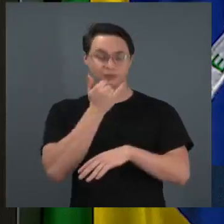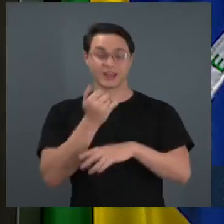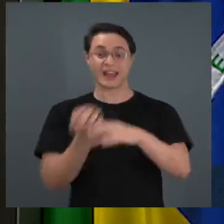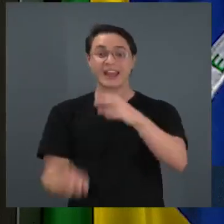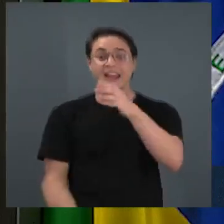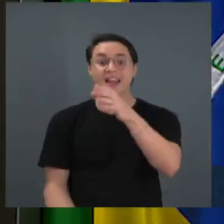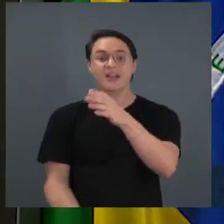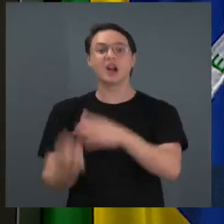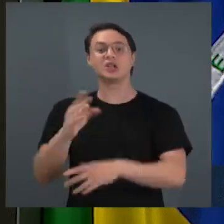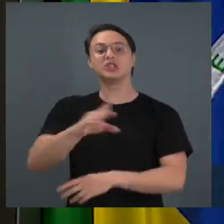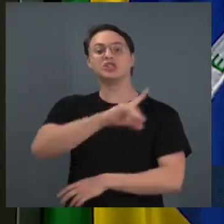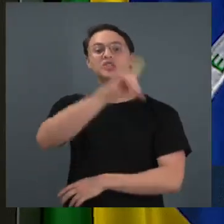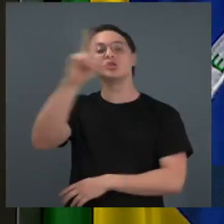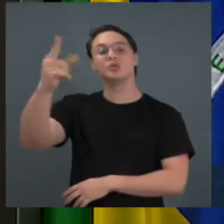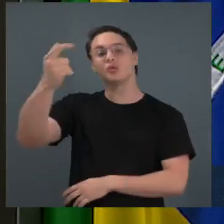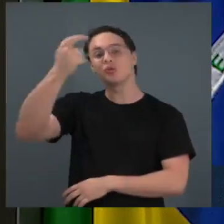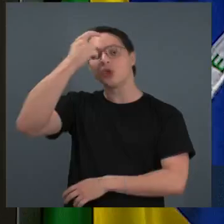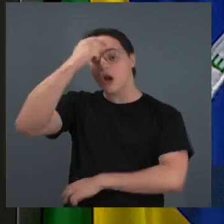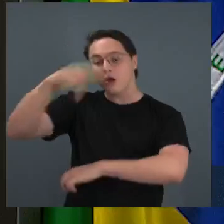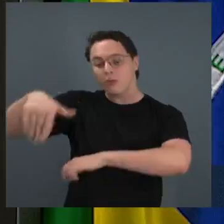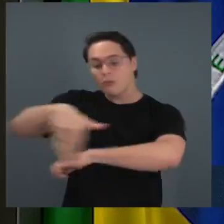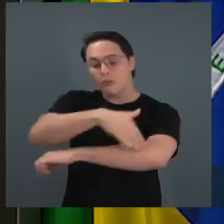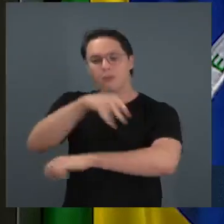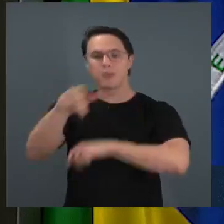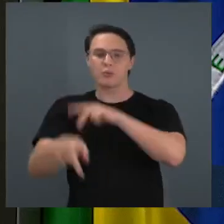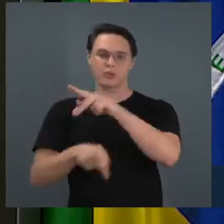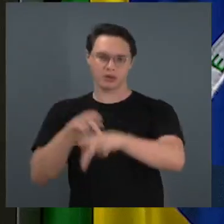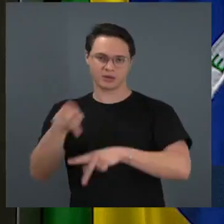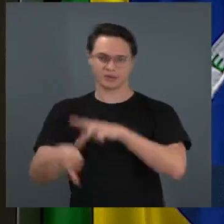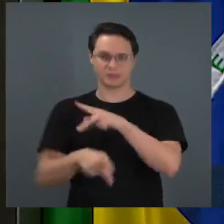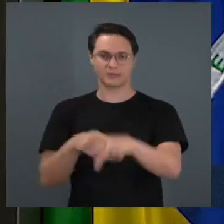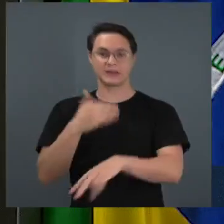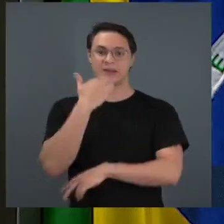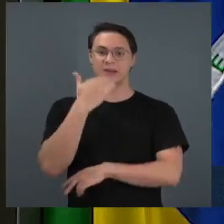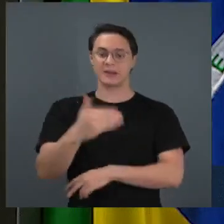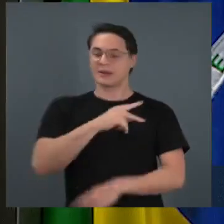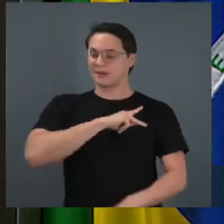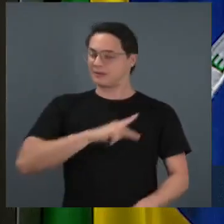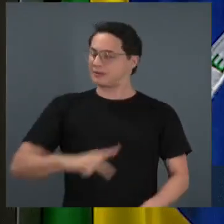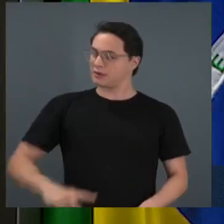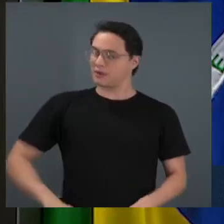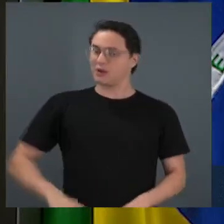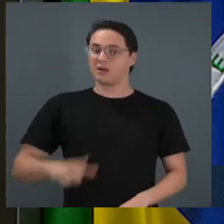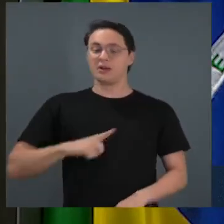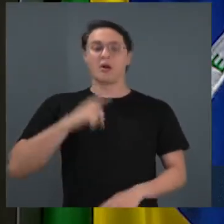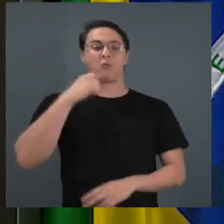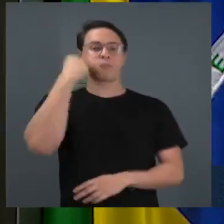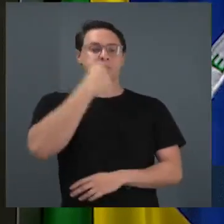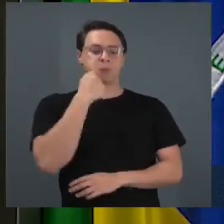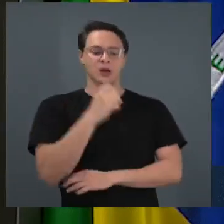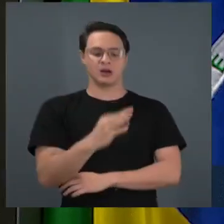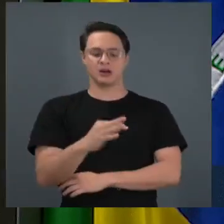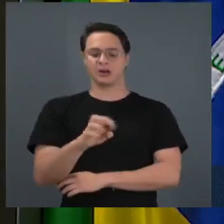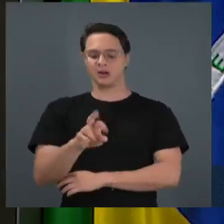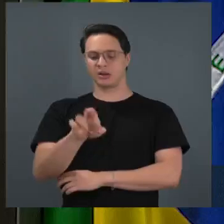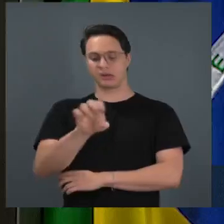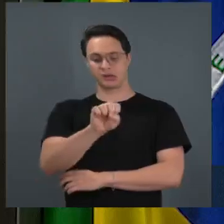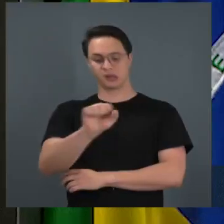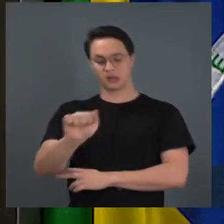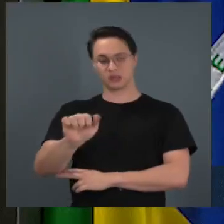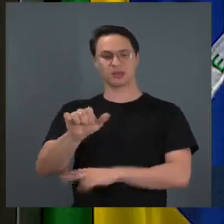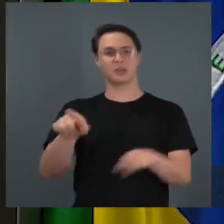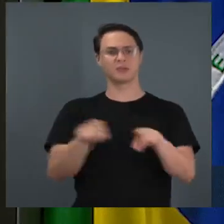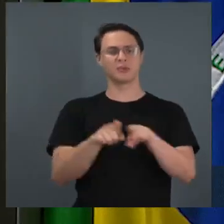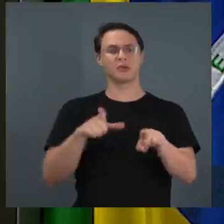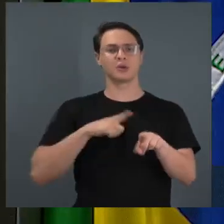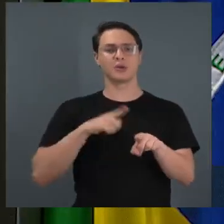da População em Situação de Rua. A pedido da presidenta da comissão, senadora Tereza Leitão, eu coordenei